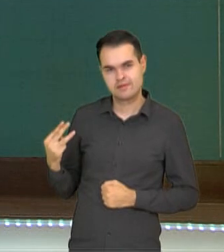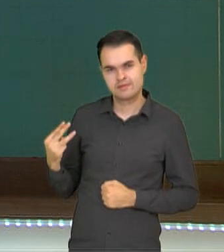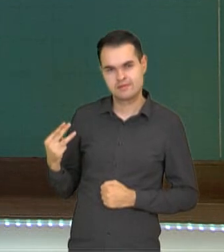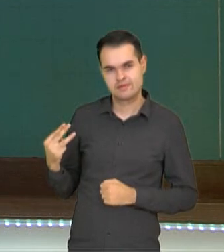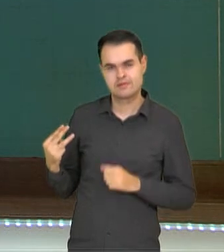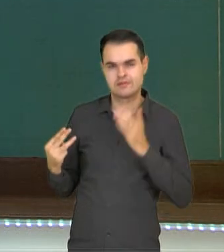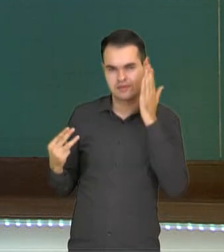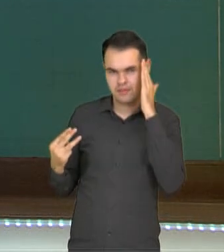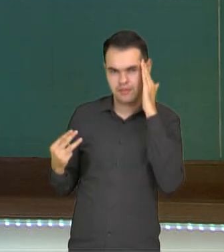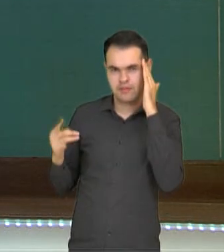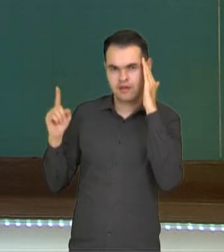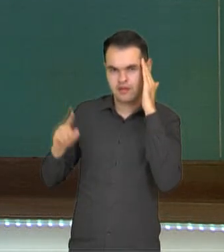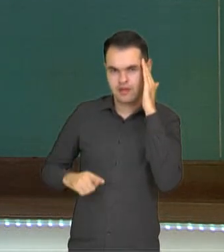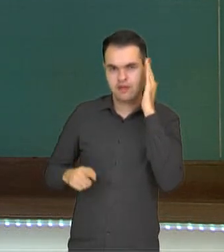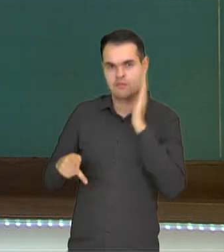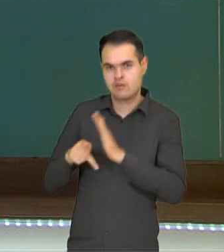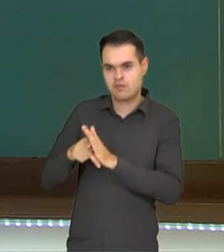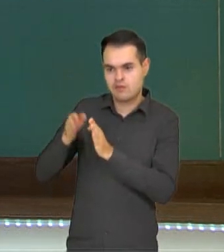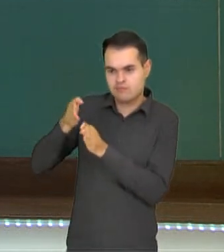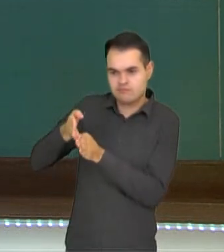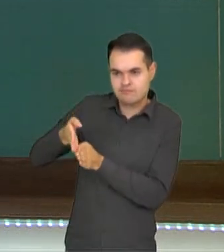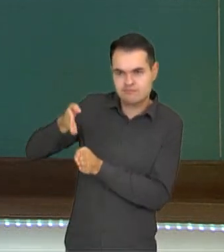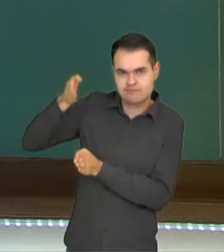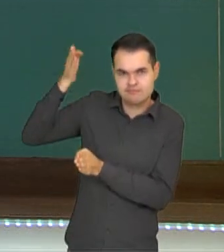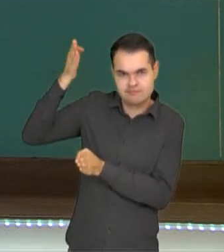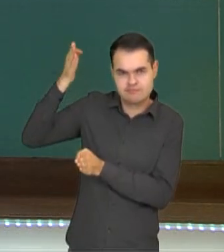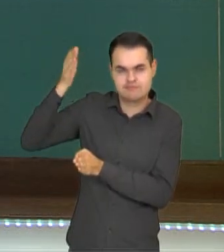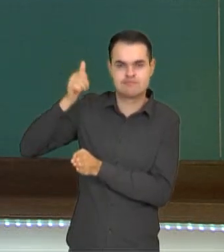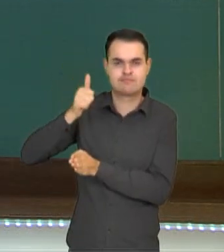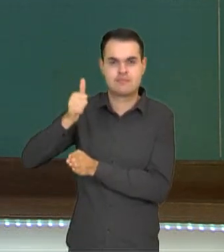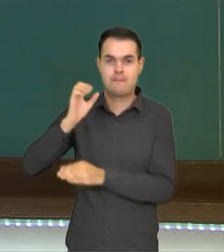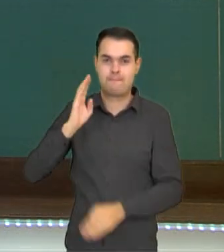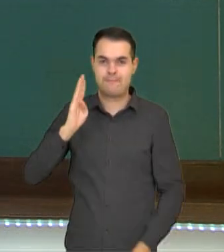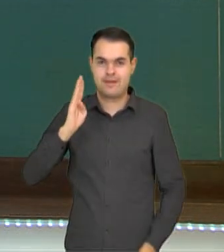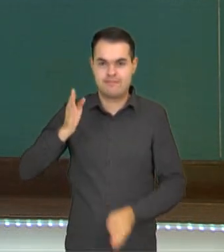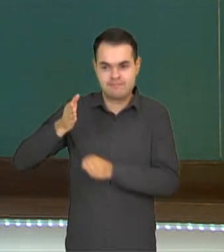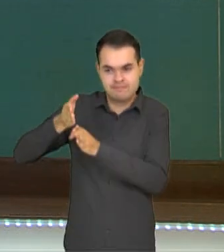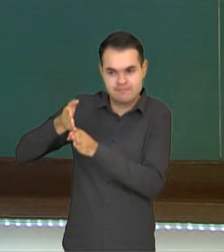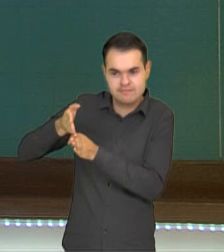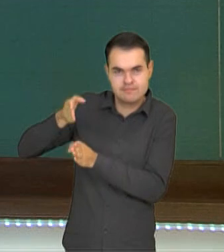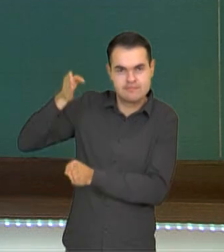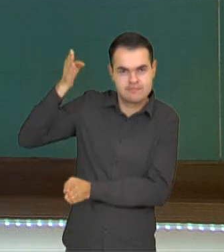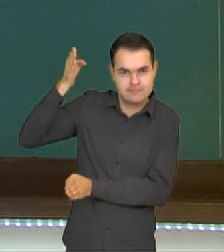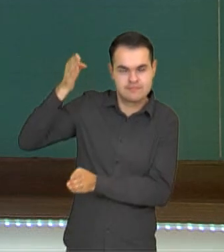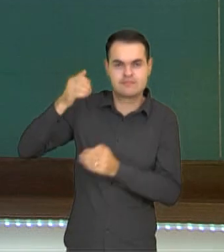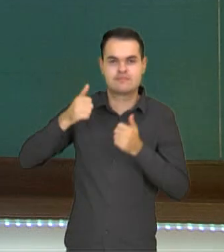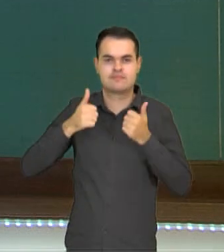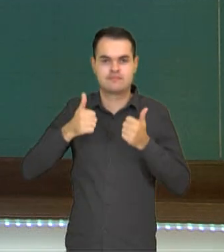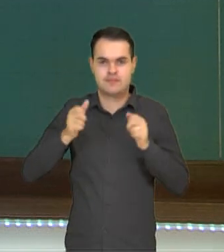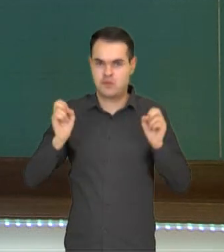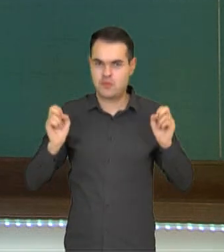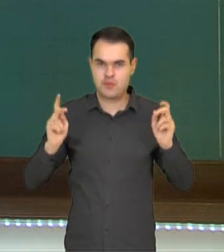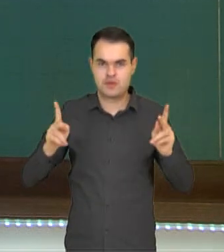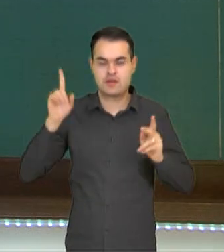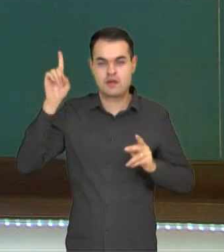nós sabemos que é o coeficiente linear, não é? É o valor de b, que é o nosso coeficiente linear aqui, que é o menos